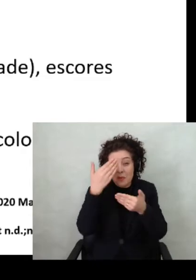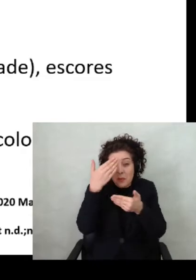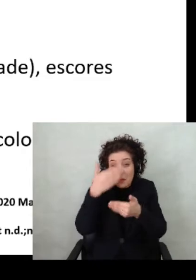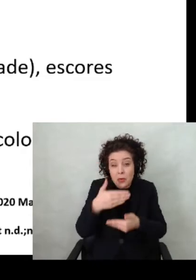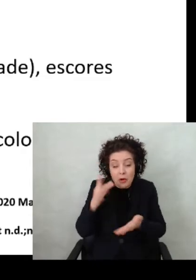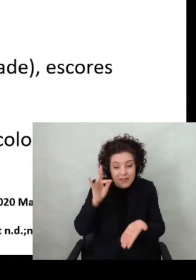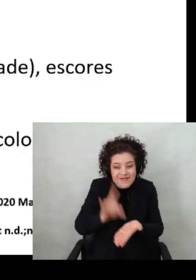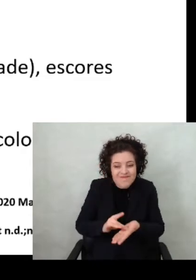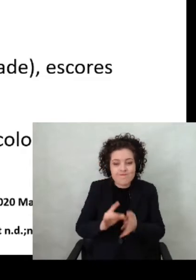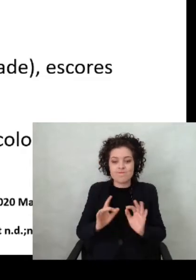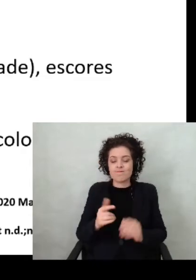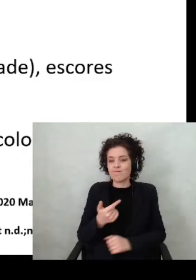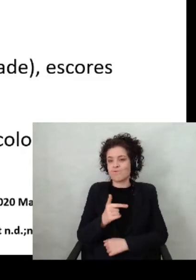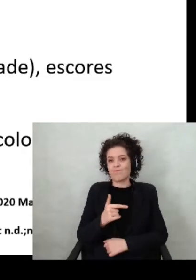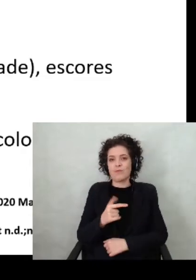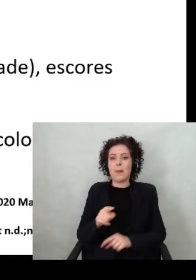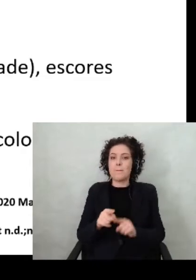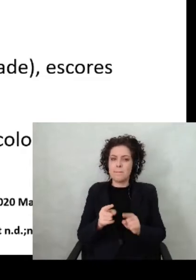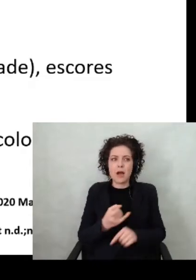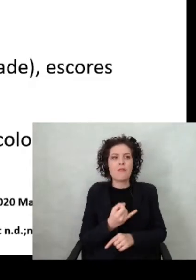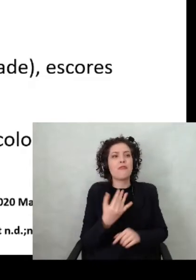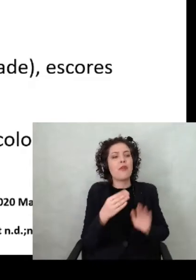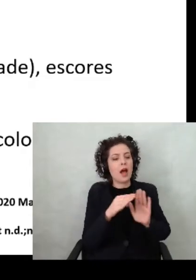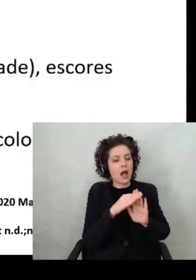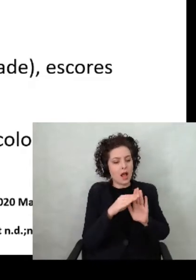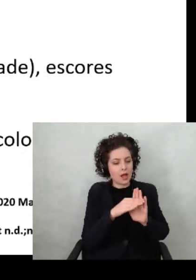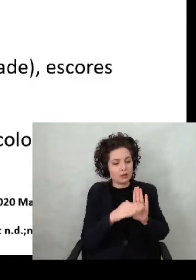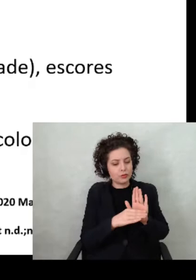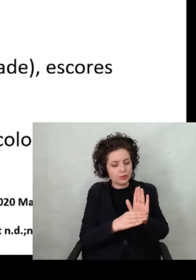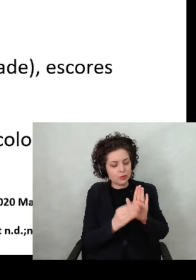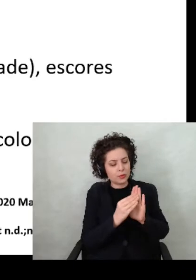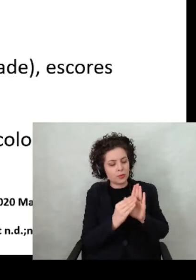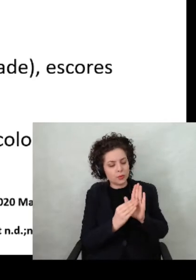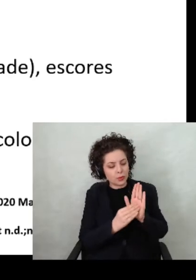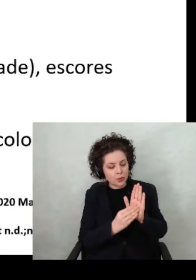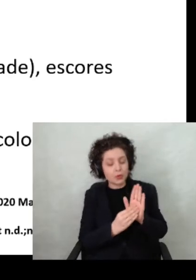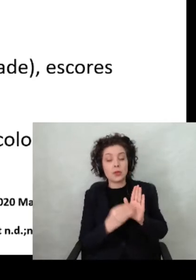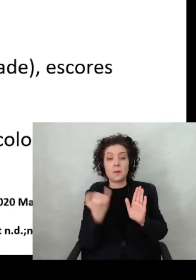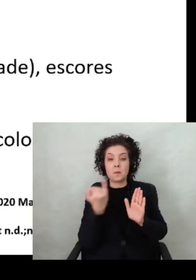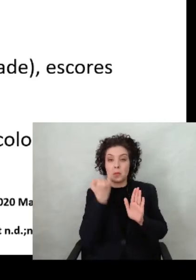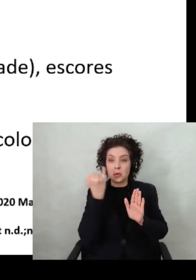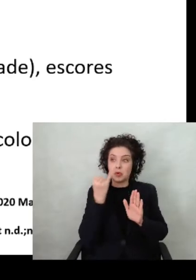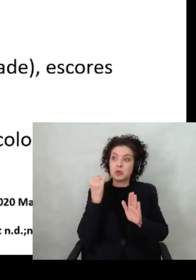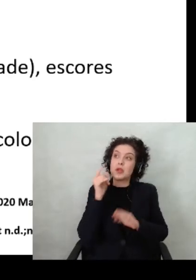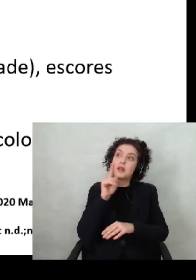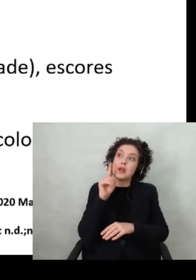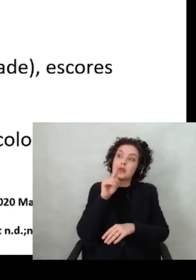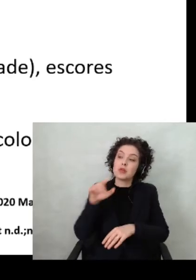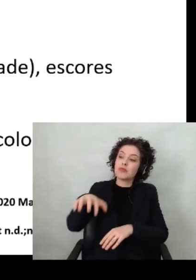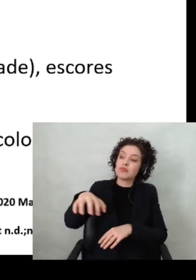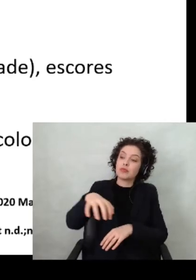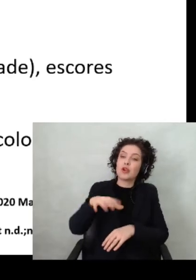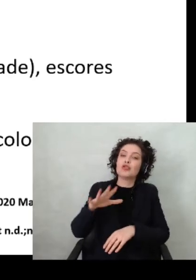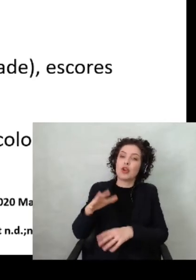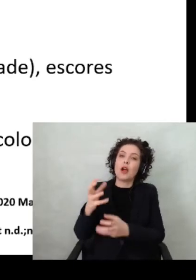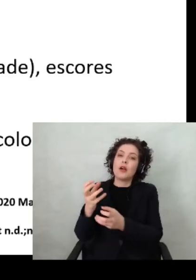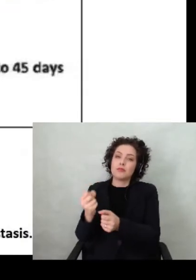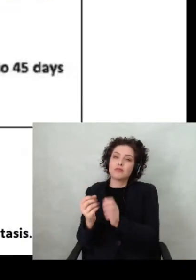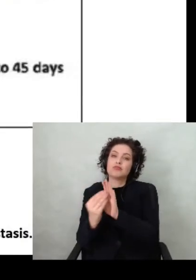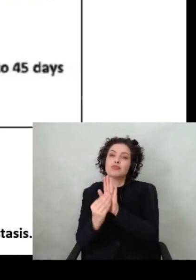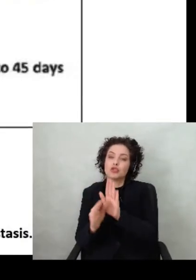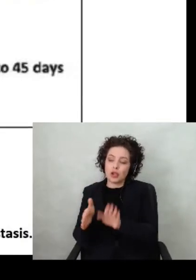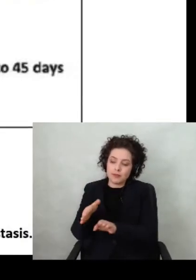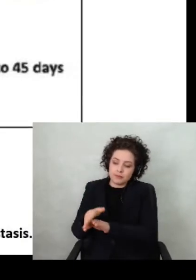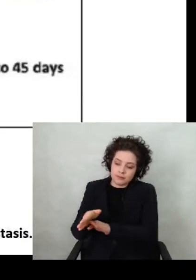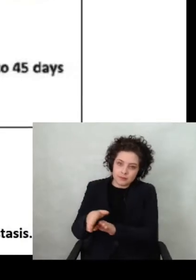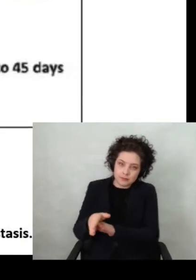né, mas vários protocolos de instituições importantes nos Estados Unidos já adotam essa